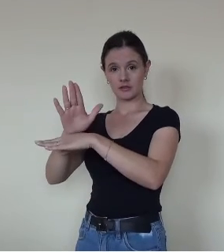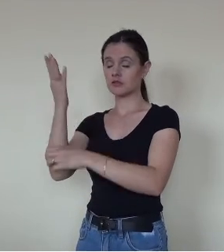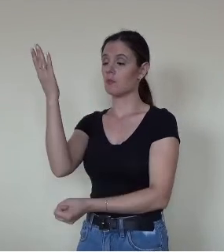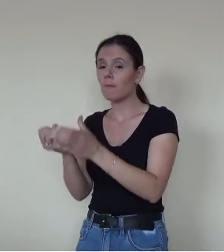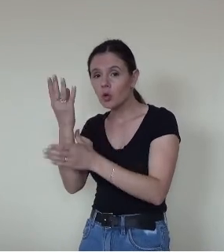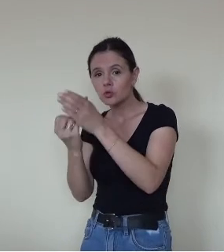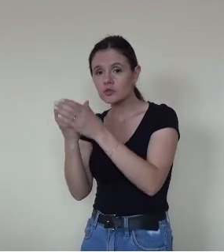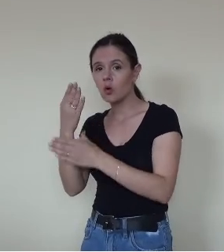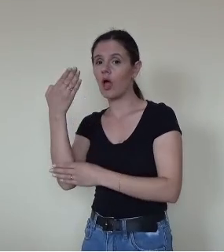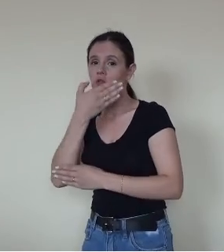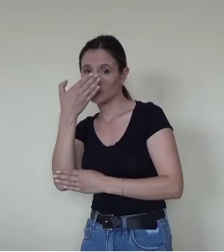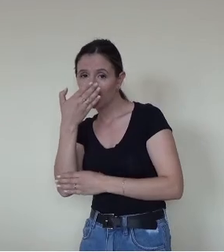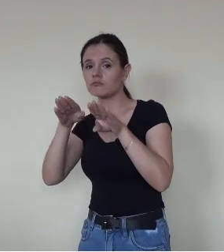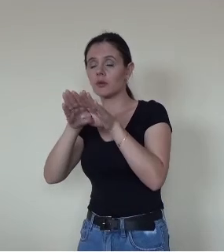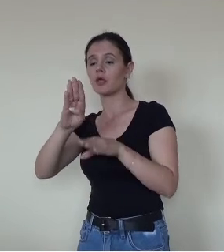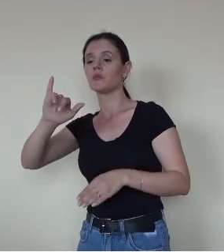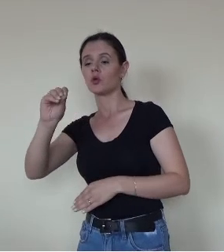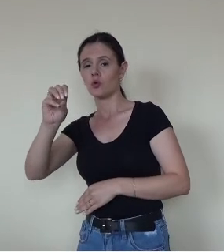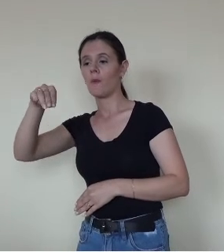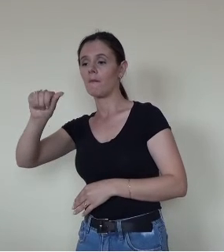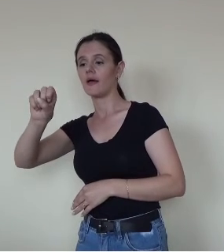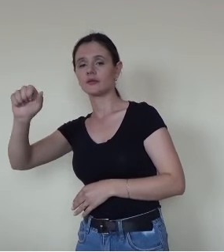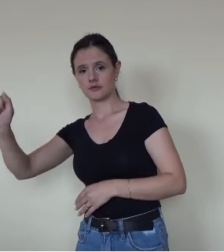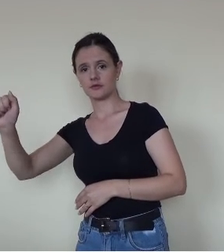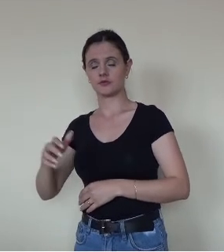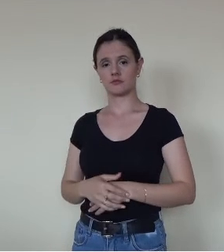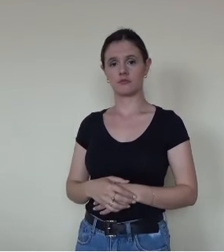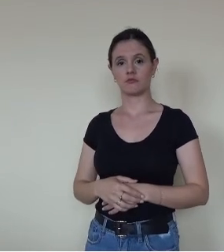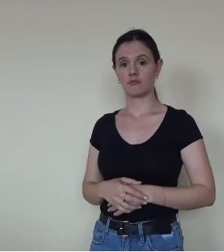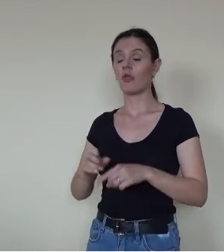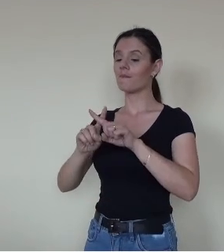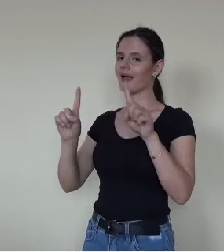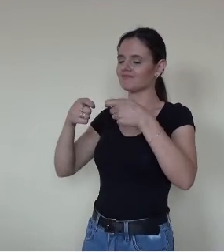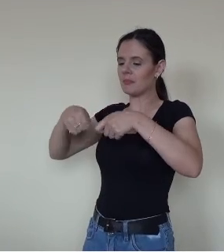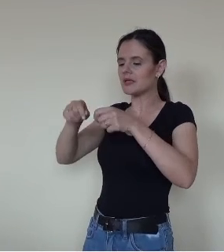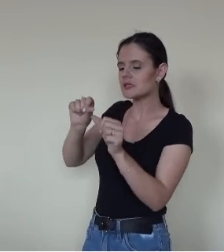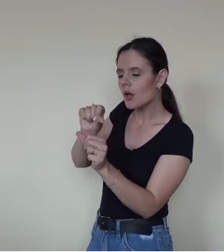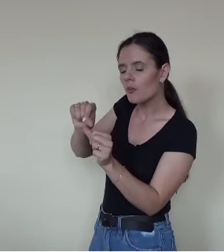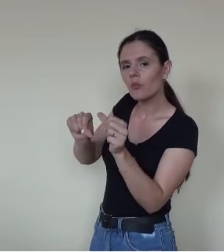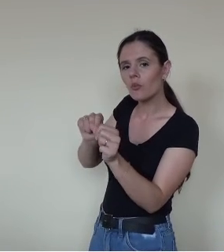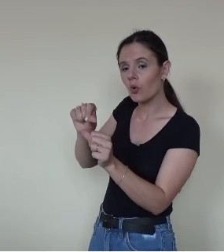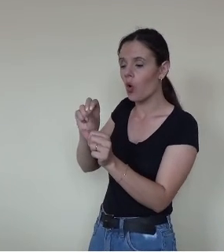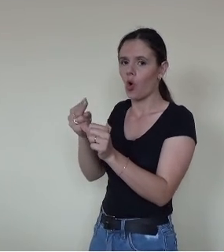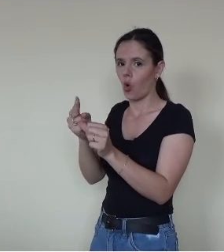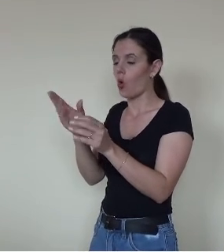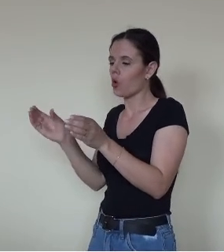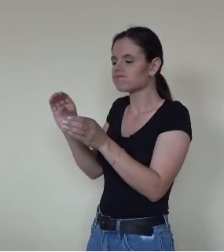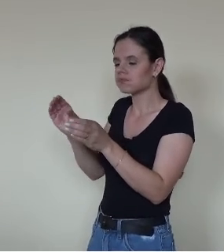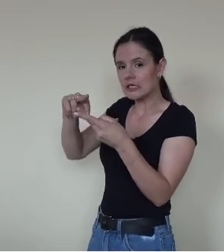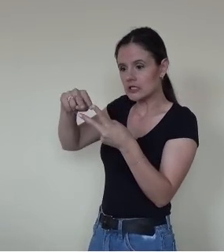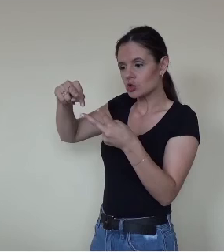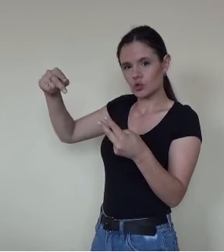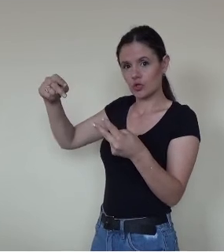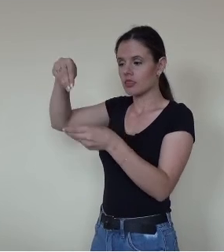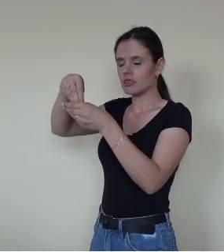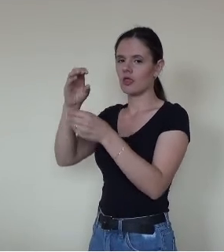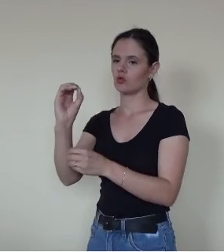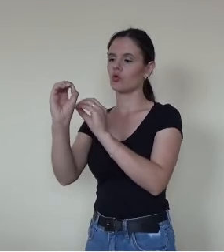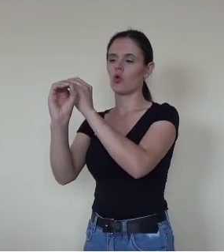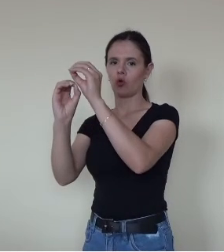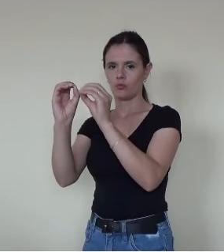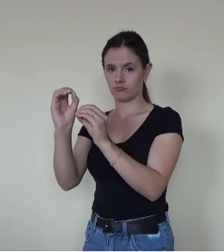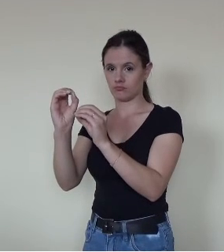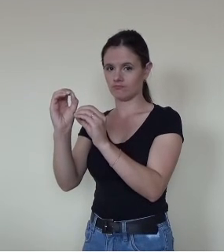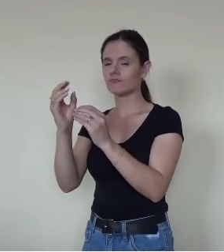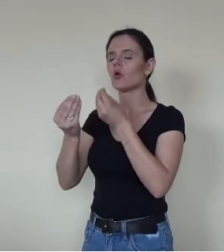no cloroplasto. Ou seja, essas características podem ser aprimoradas e permitem o aumento da produção